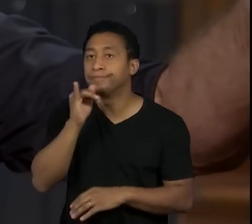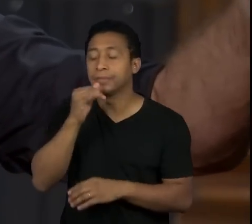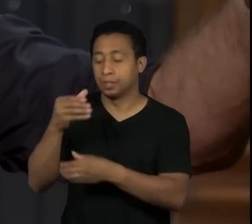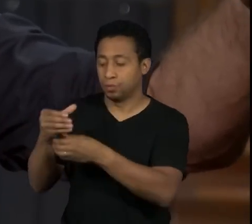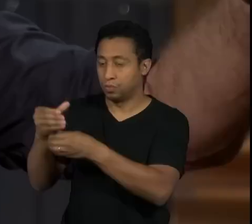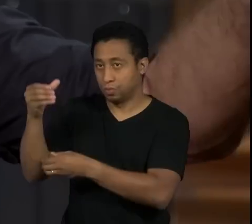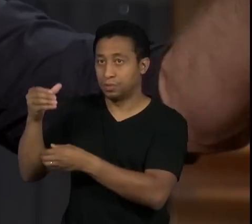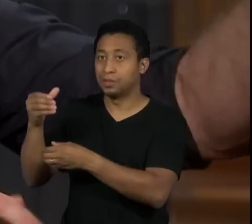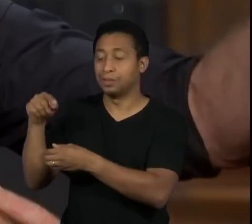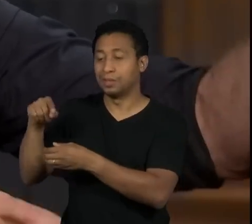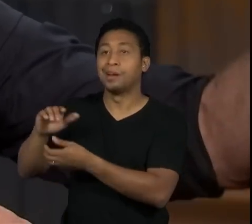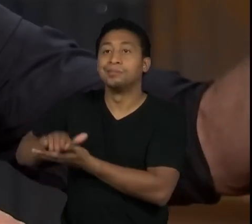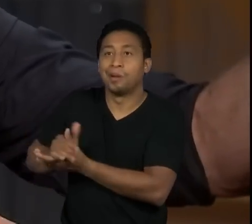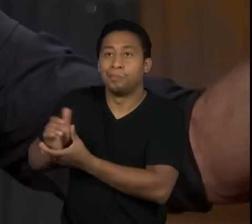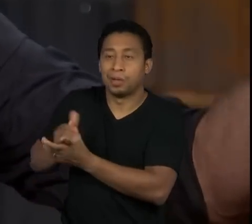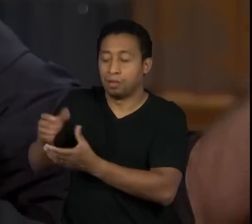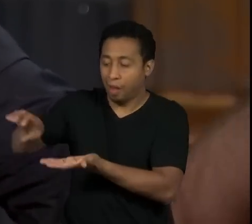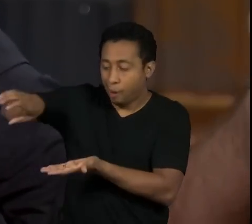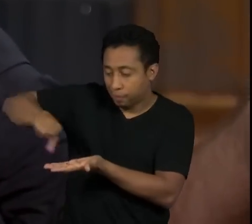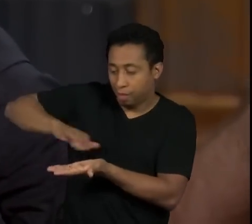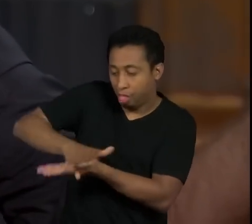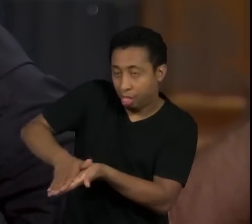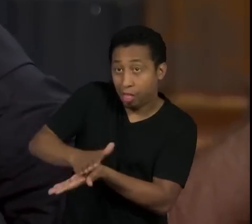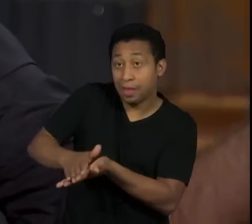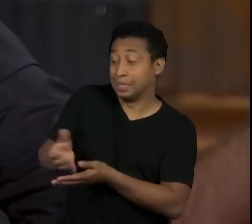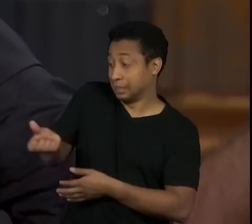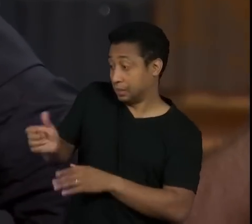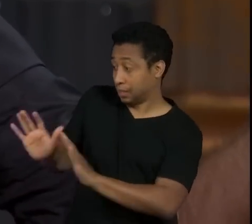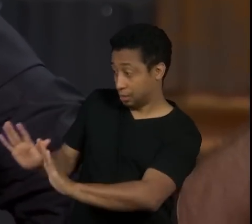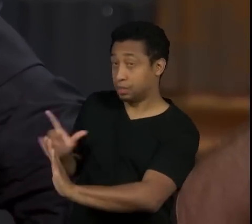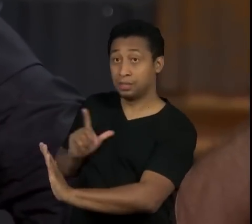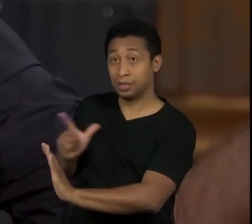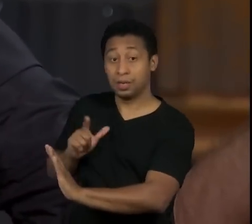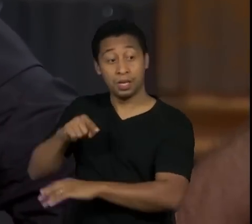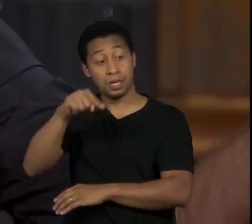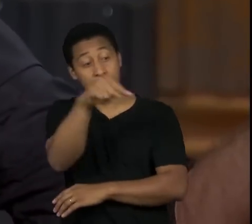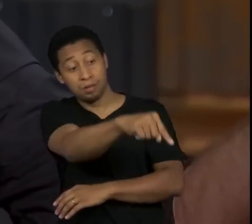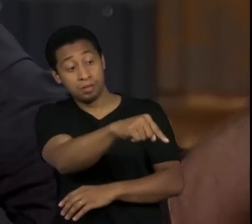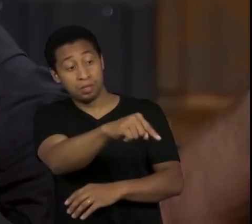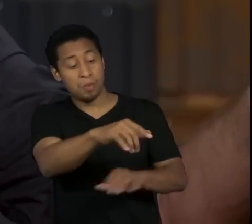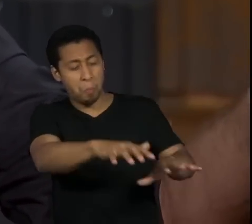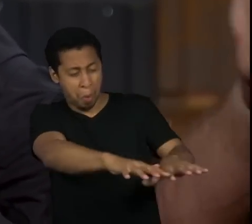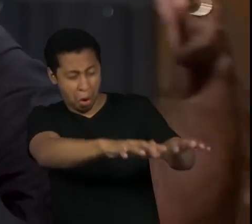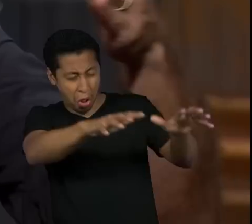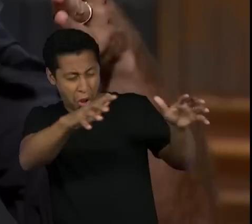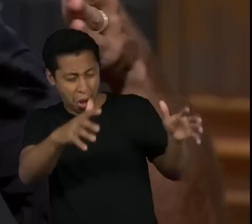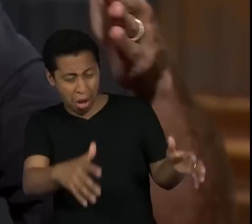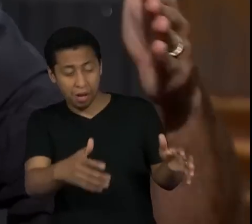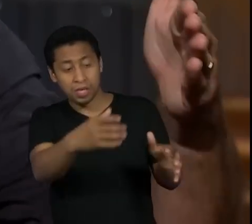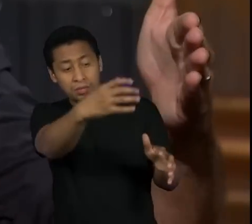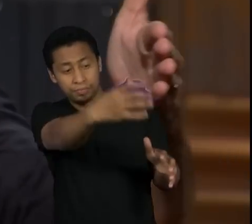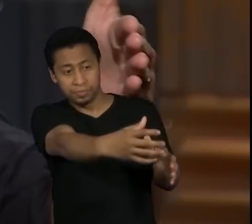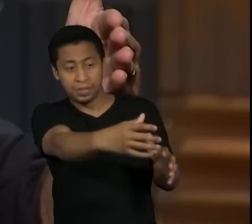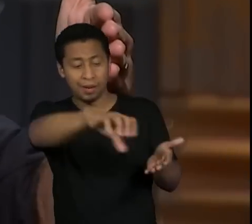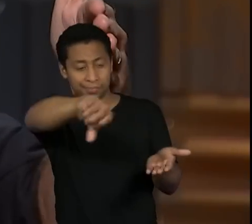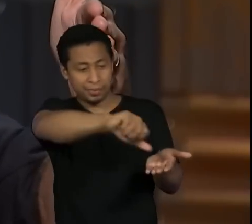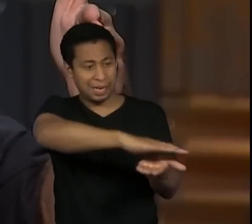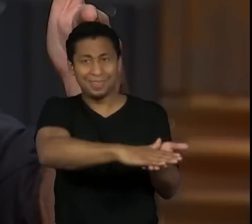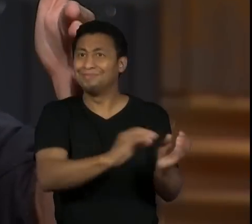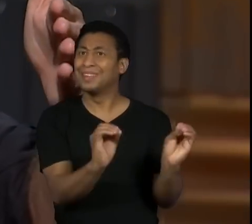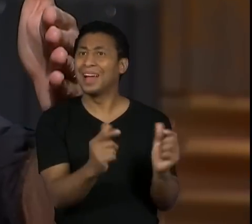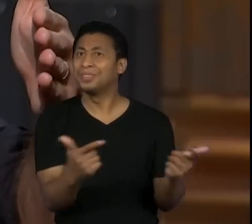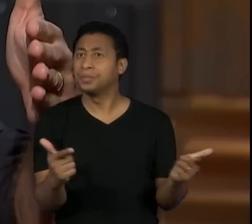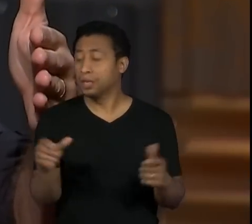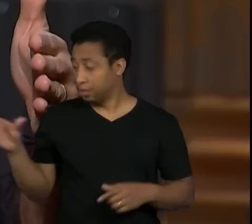da casa, eu só vou usar um para lavar a louça, e do outro lado tem um monte de louça suja sem detergente nenhum. Faz o seguinte, leva esse detergente para